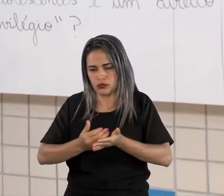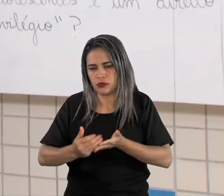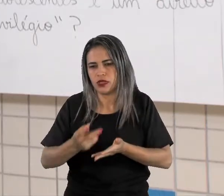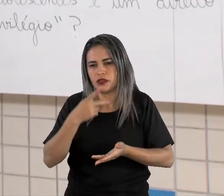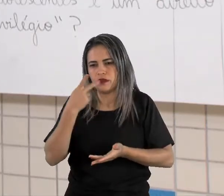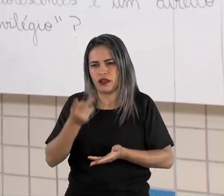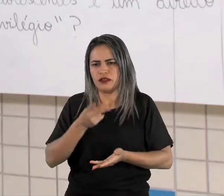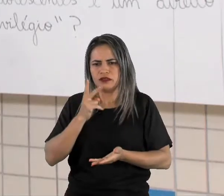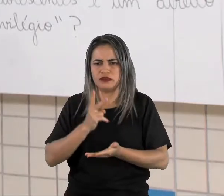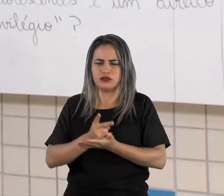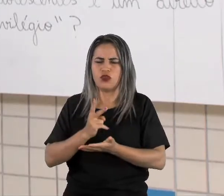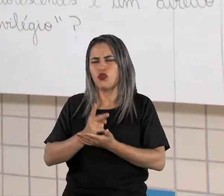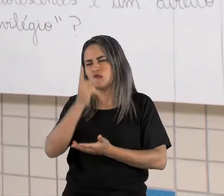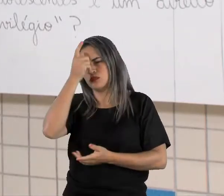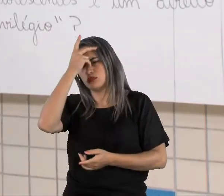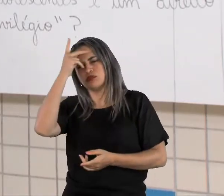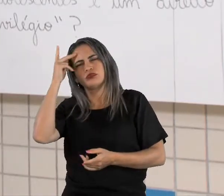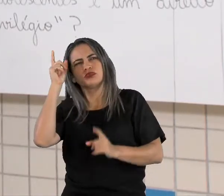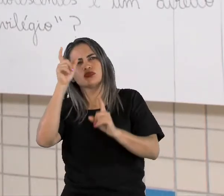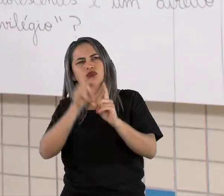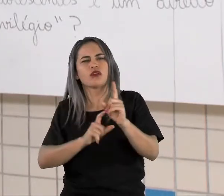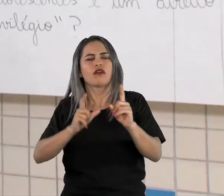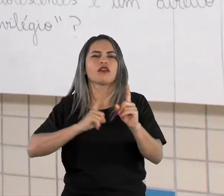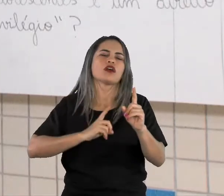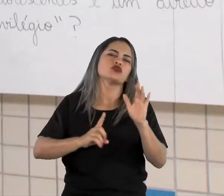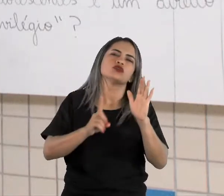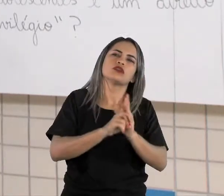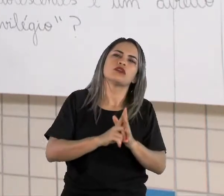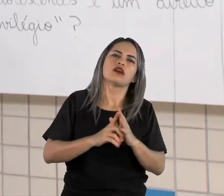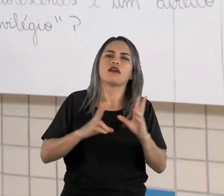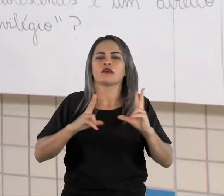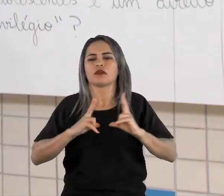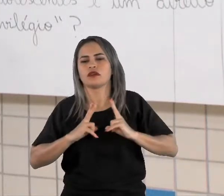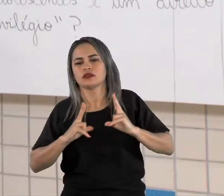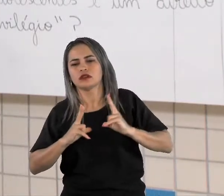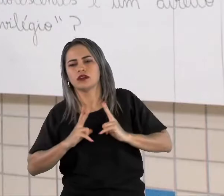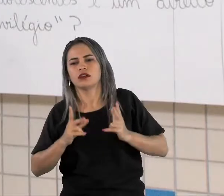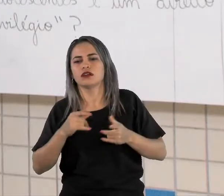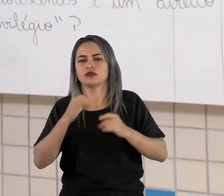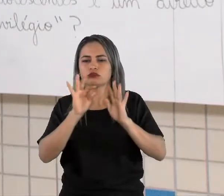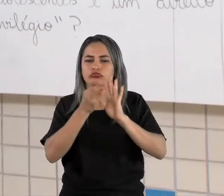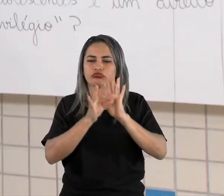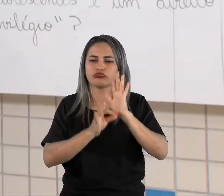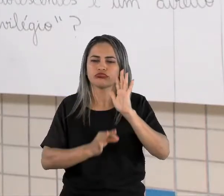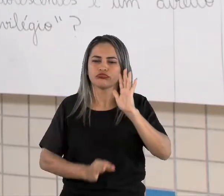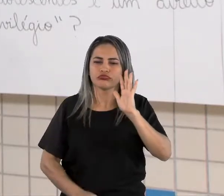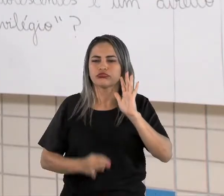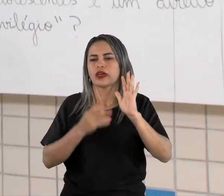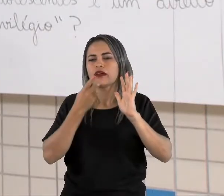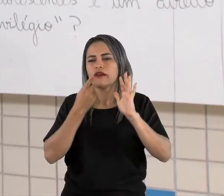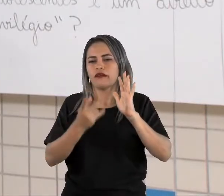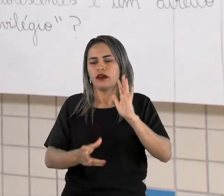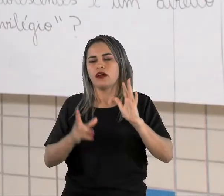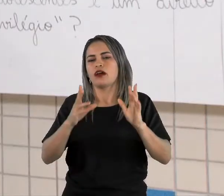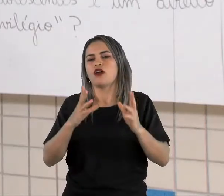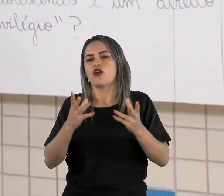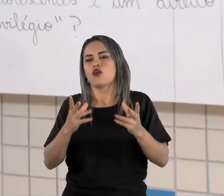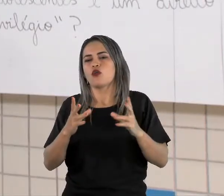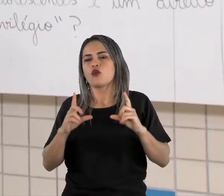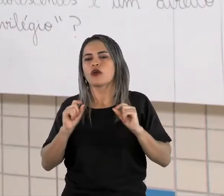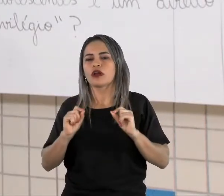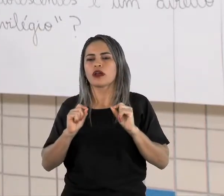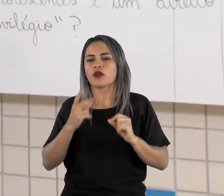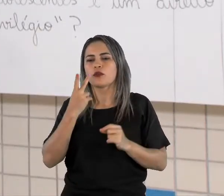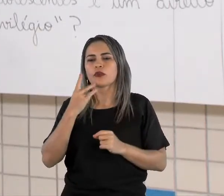todo indivíduo, né, tem direito à privacidade. E aí durante o texto ele vai citar a função dos pais